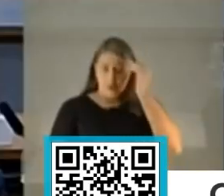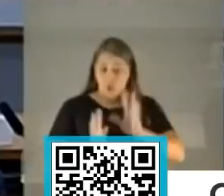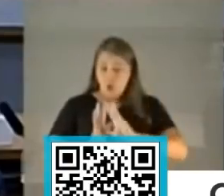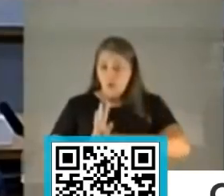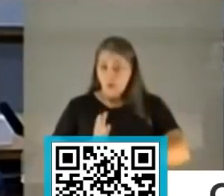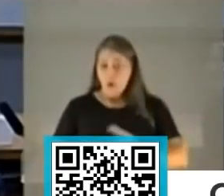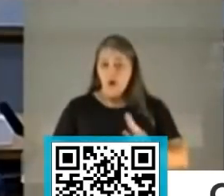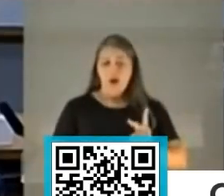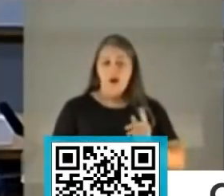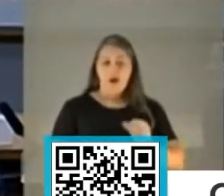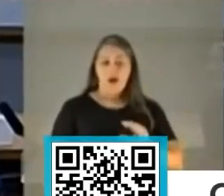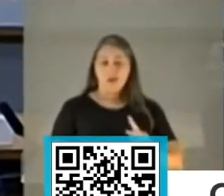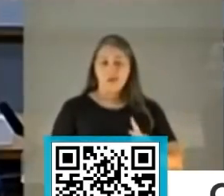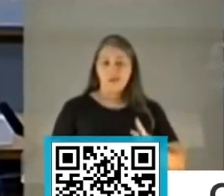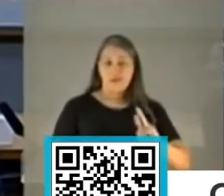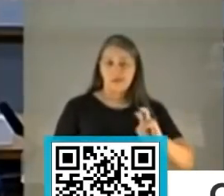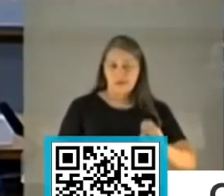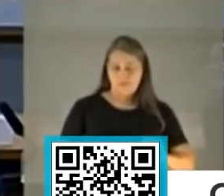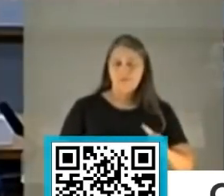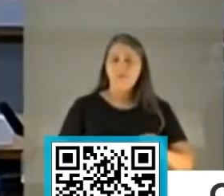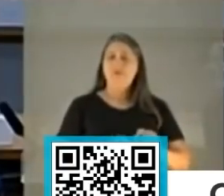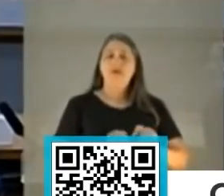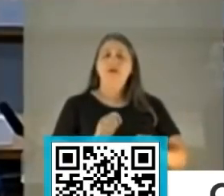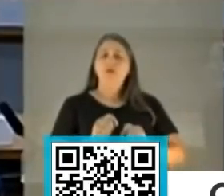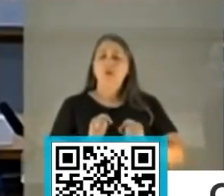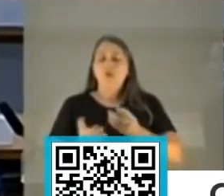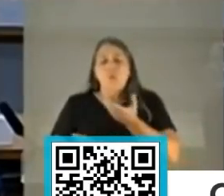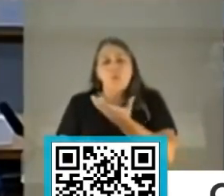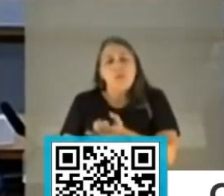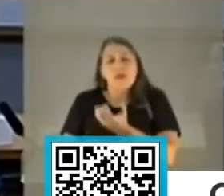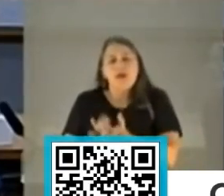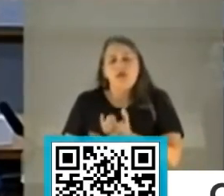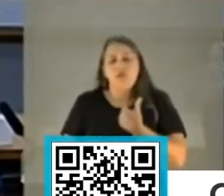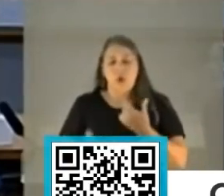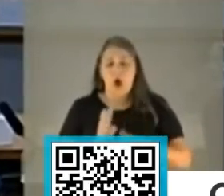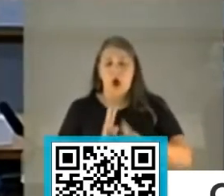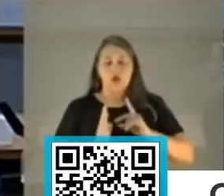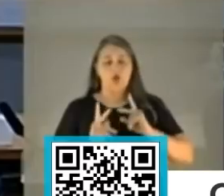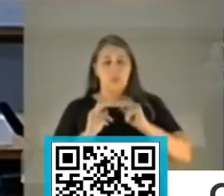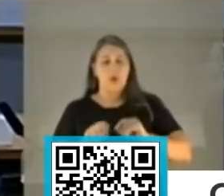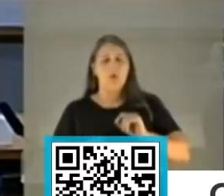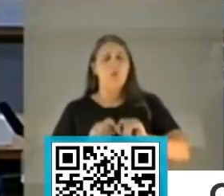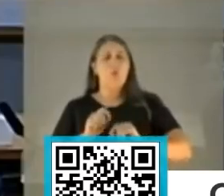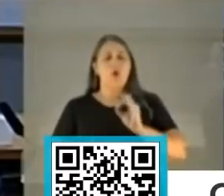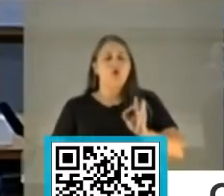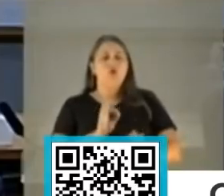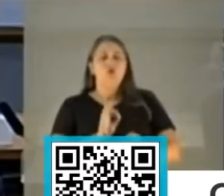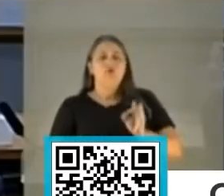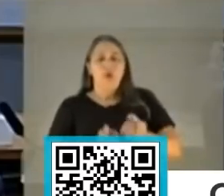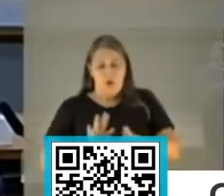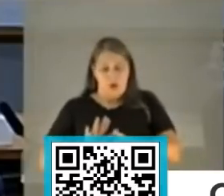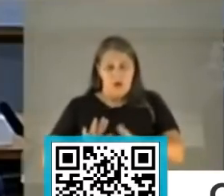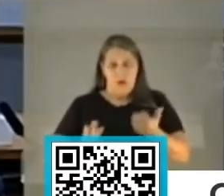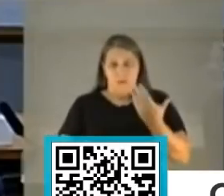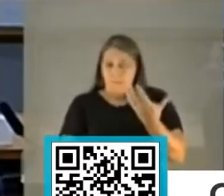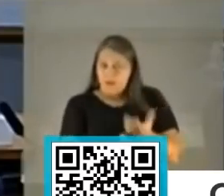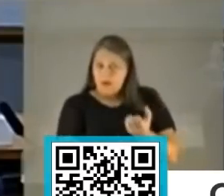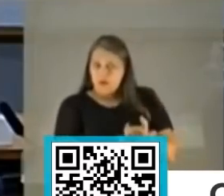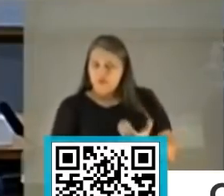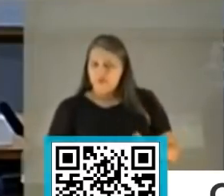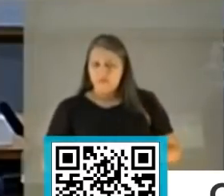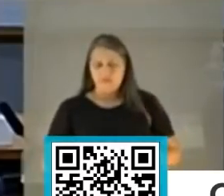na parametrização original e como isso justificaria a retirada do ar da plataforma